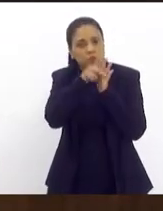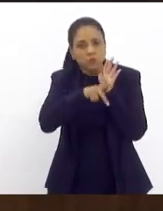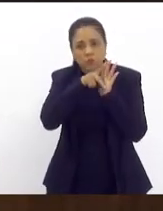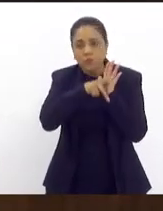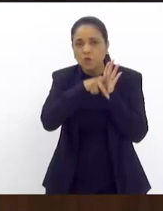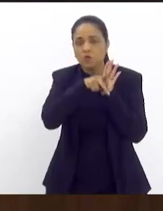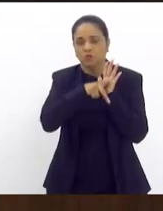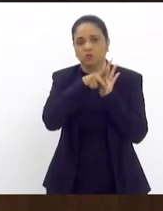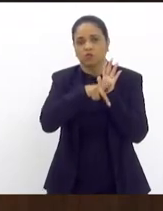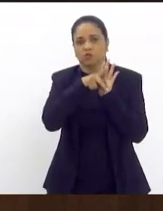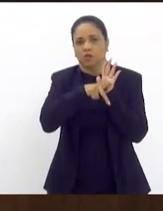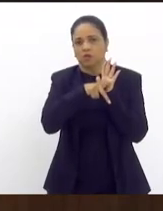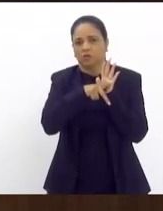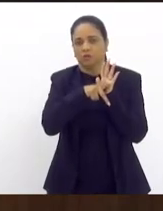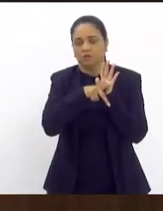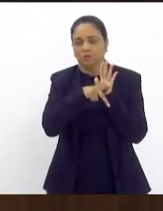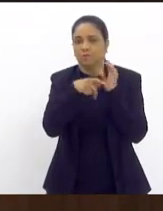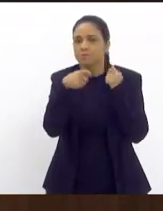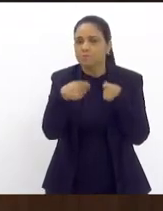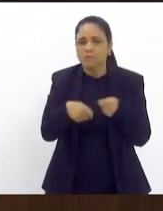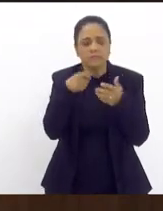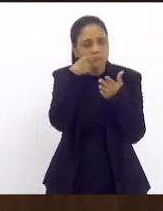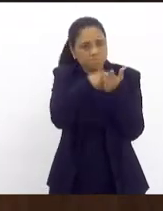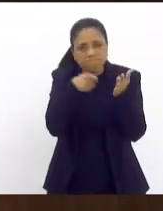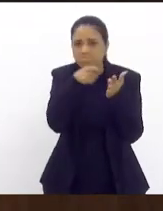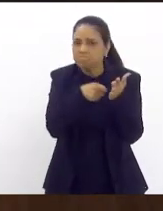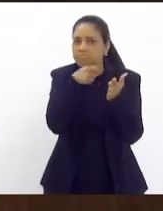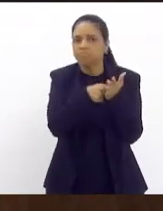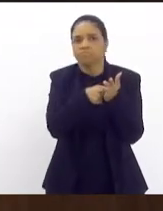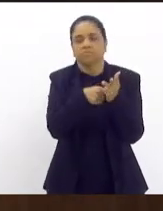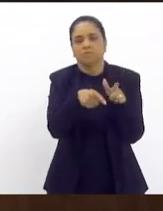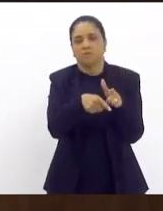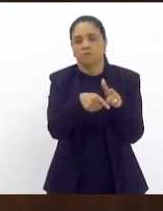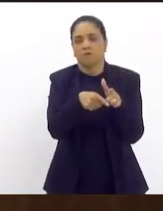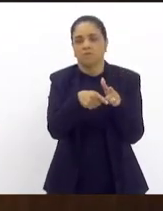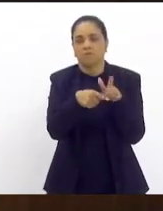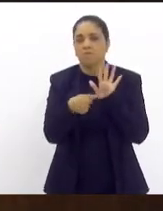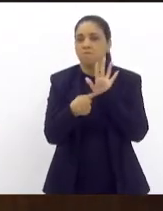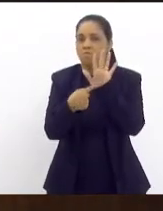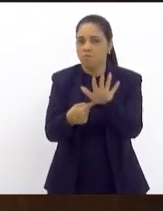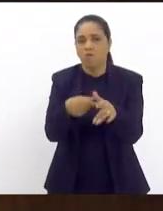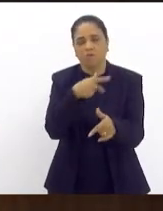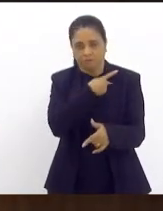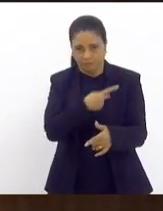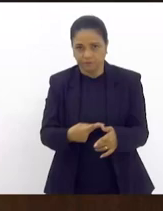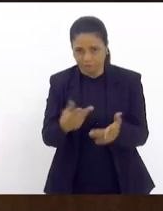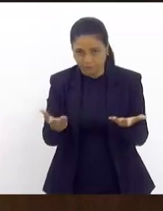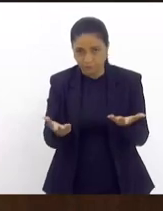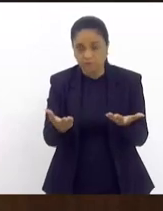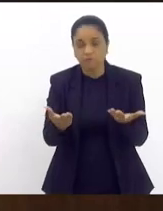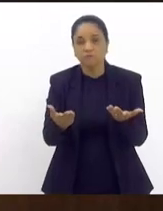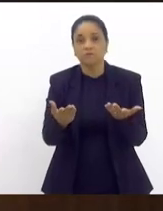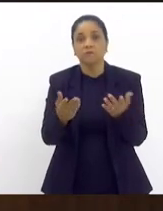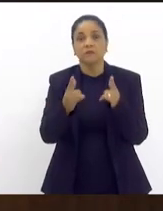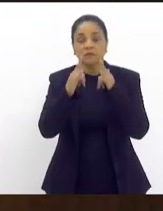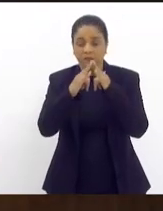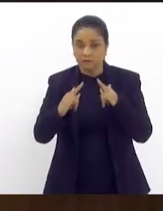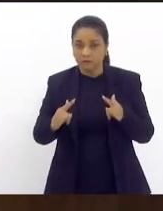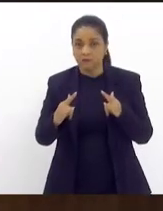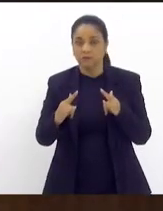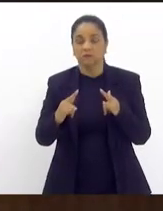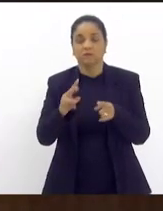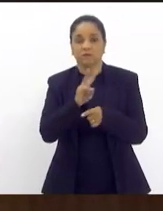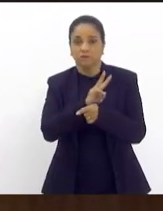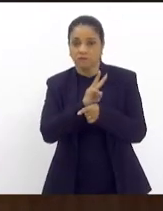é apresentado pela vossa excelência e para mim as tendas Violetas propostas pela